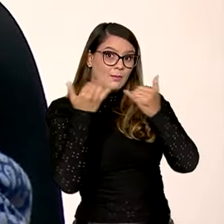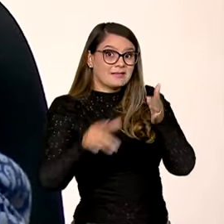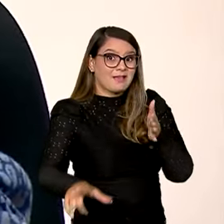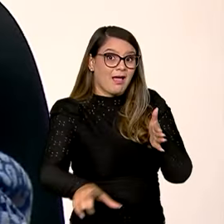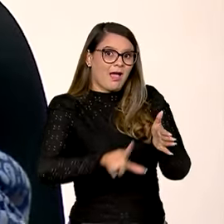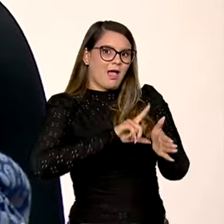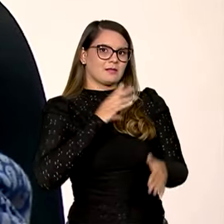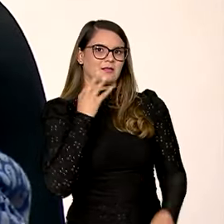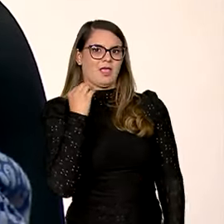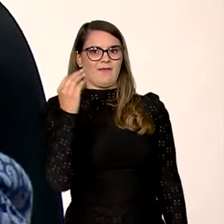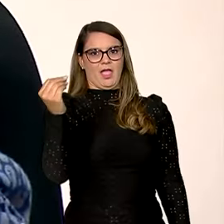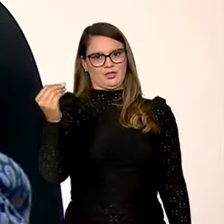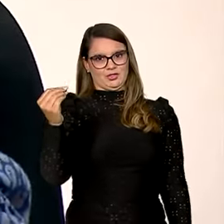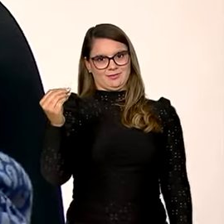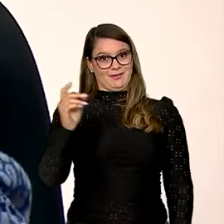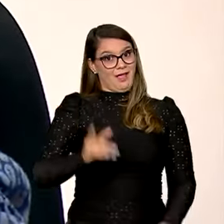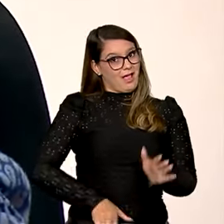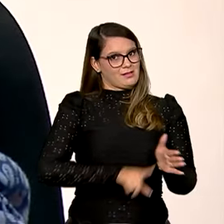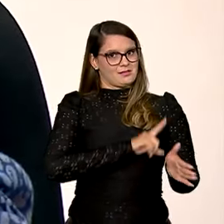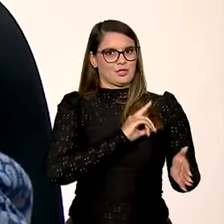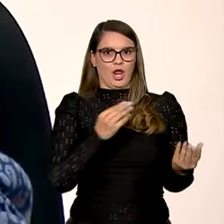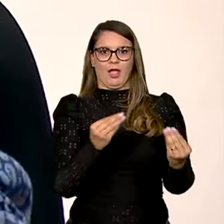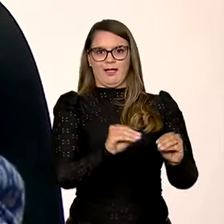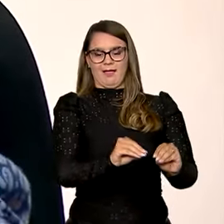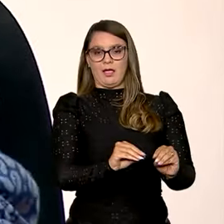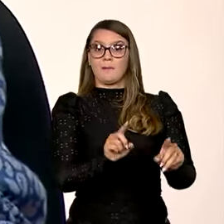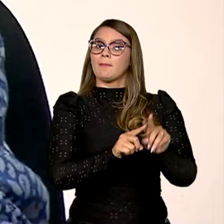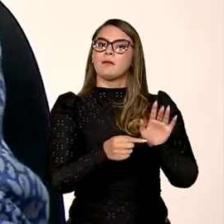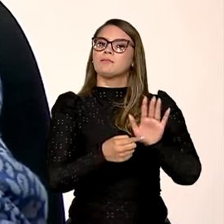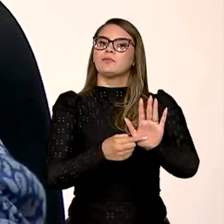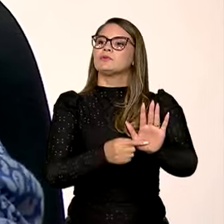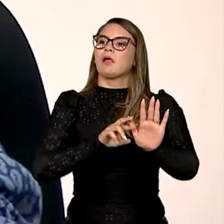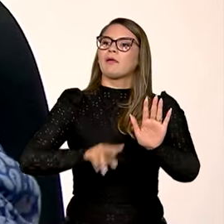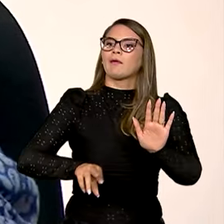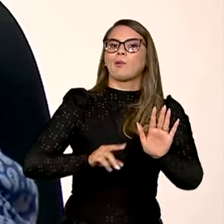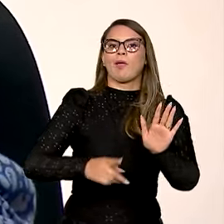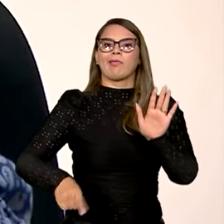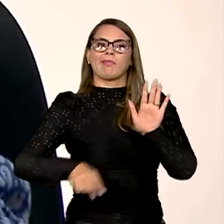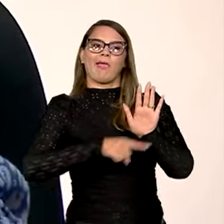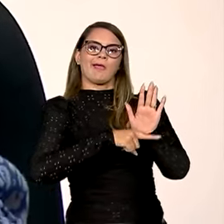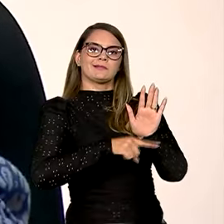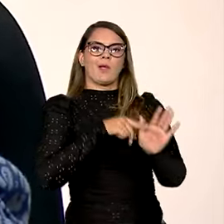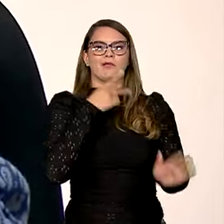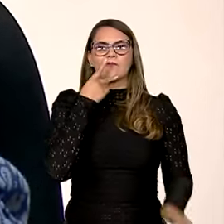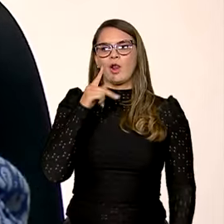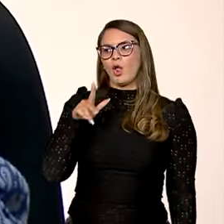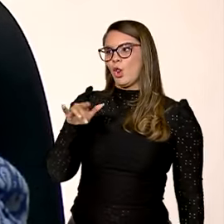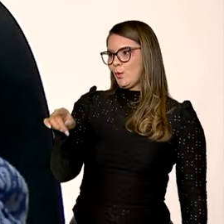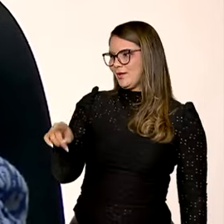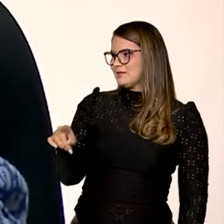viagem, exatamente para mostrar que não é com o negacionismo, como falou o Luiz Fernando, que se resolve o problema.